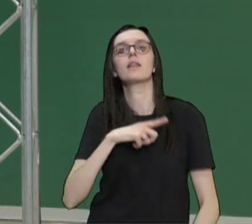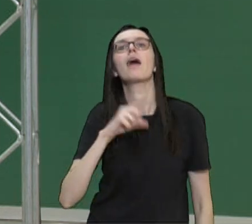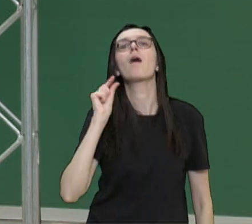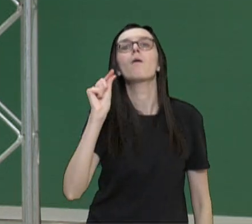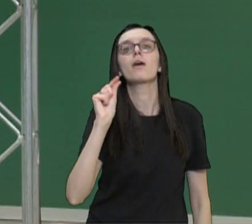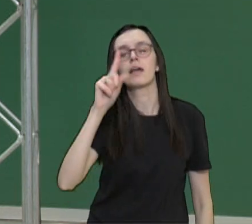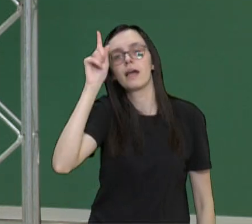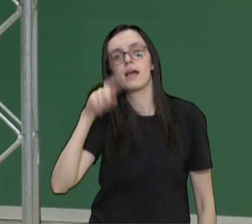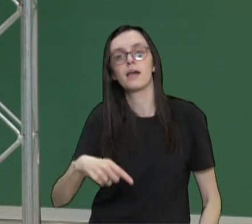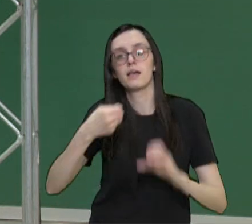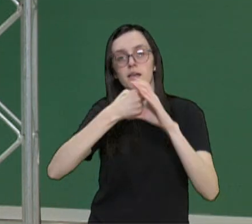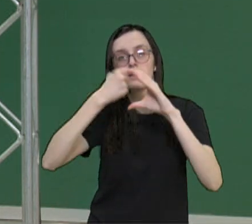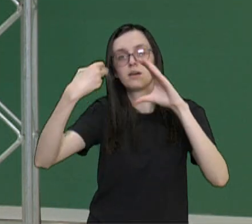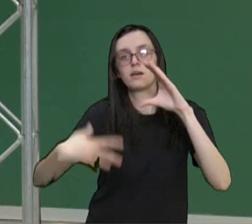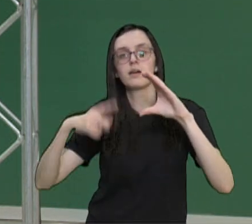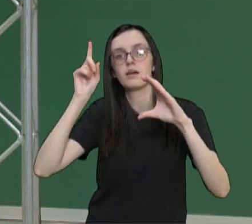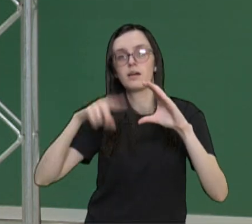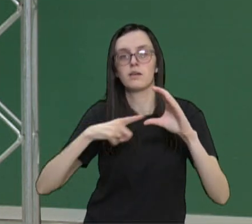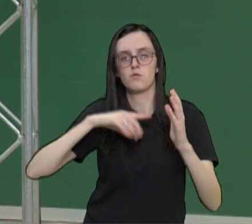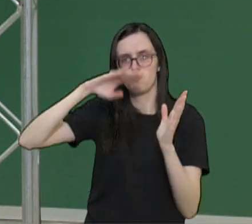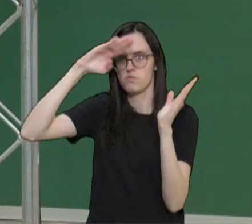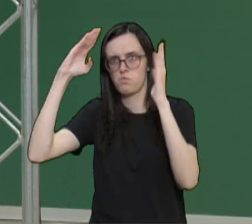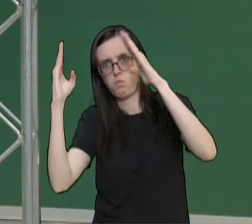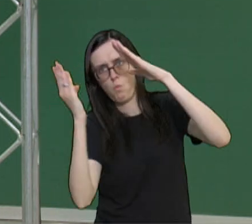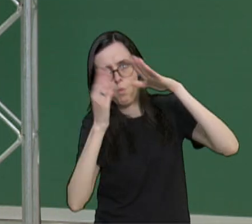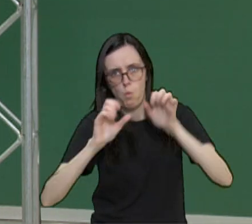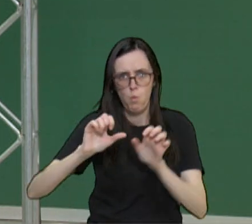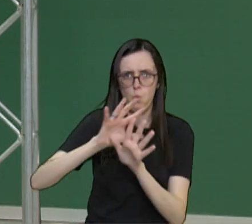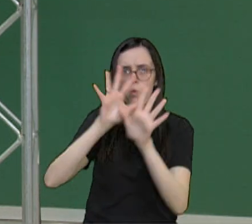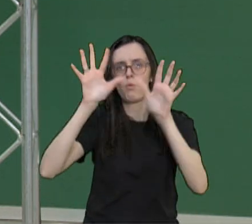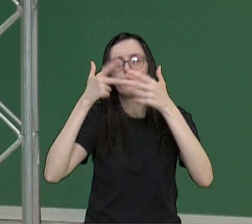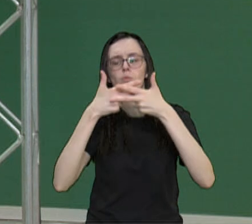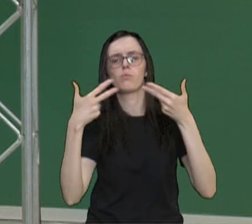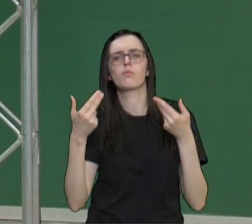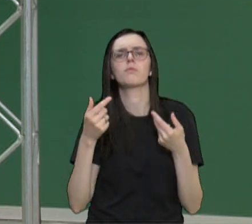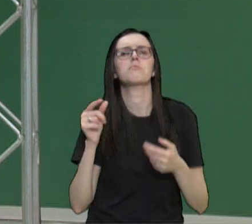por característica o contorcionismo exagerado?